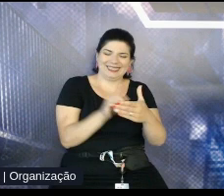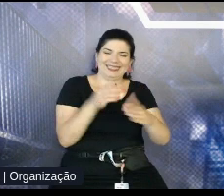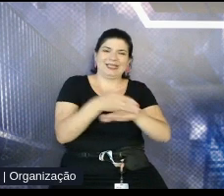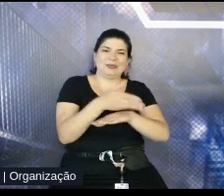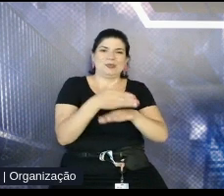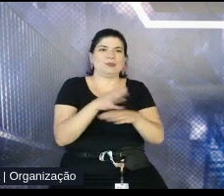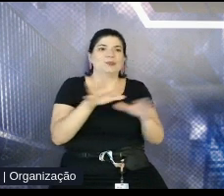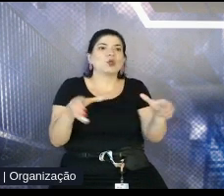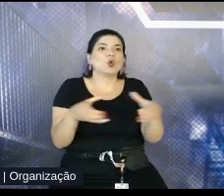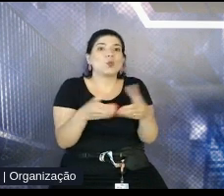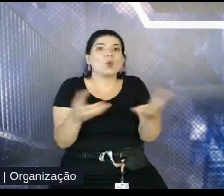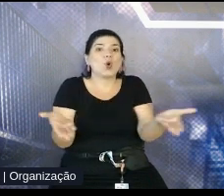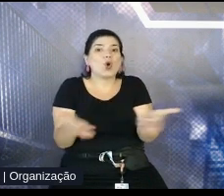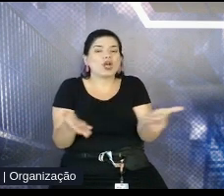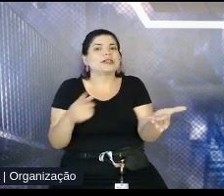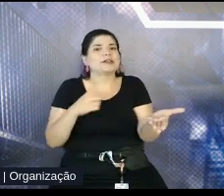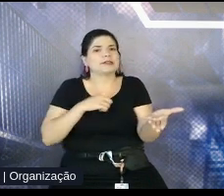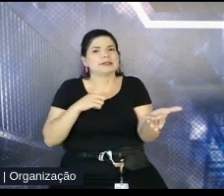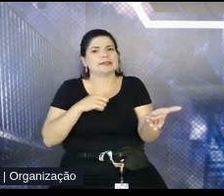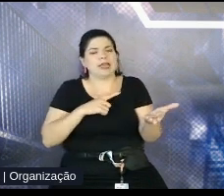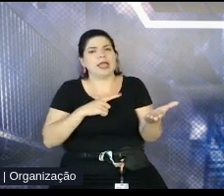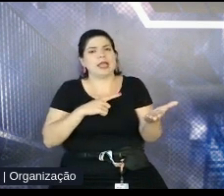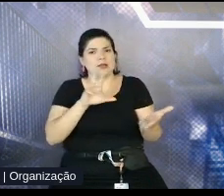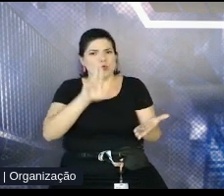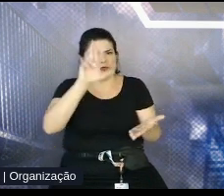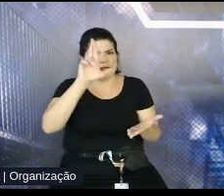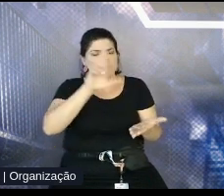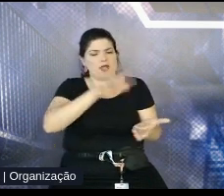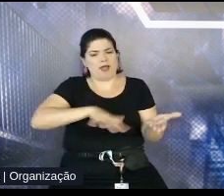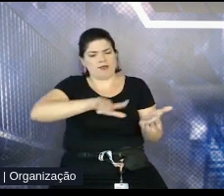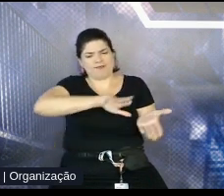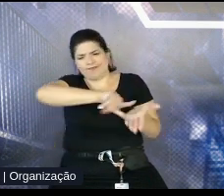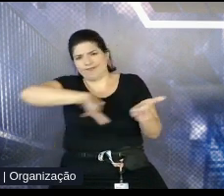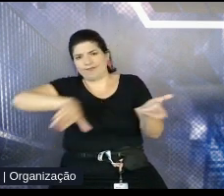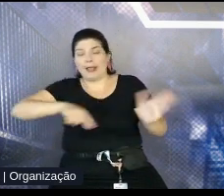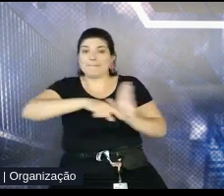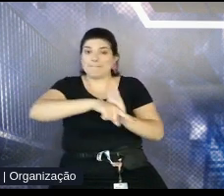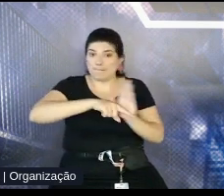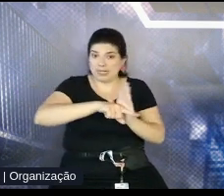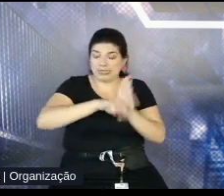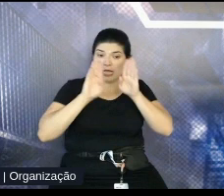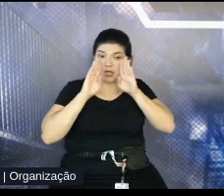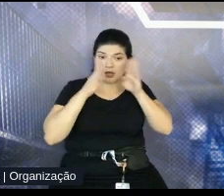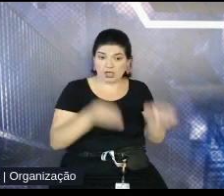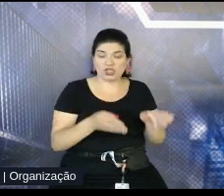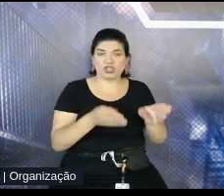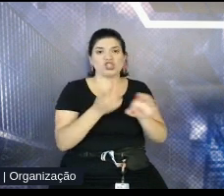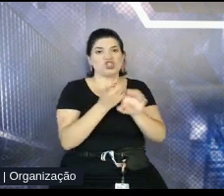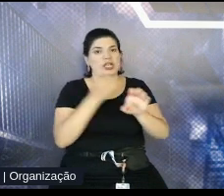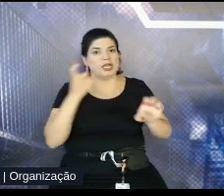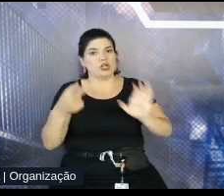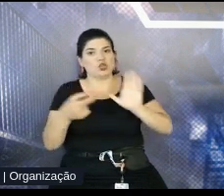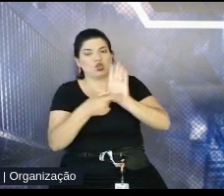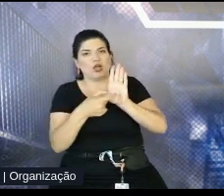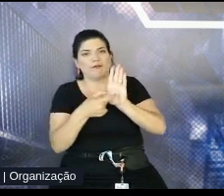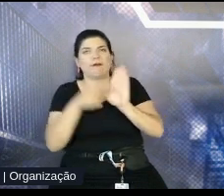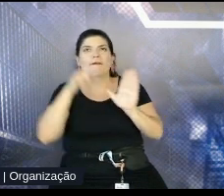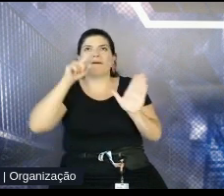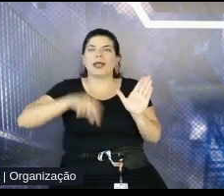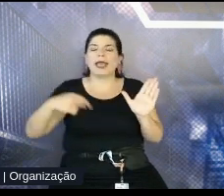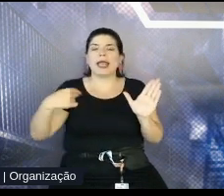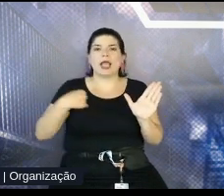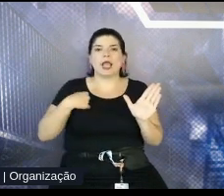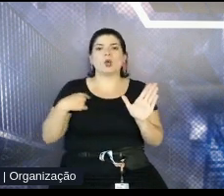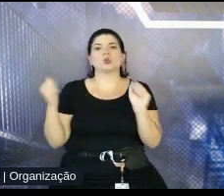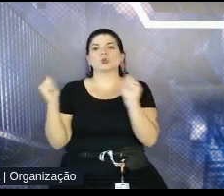time hoje, ele tem várias frentes ali de atuações de pesquisa, específica na parte de engenharia de software, eu e uma